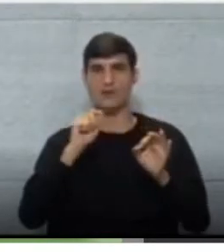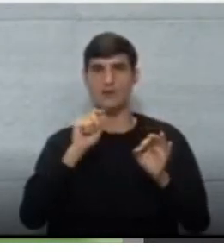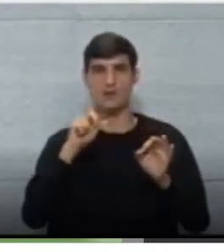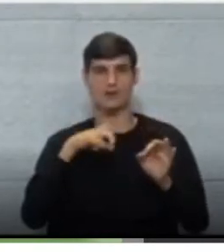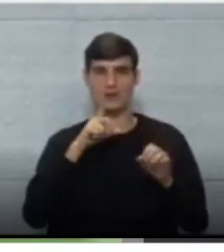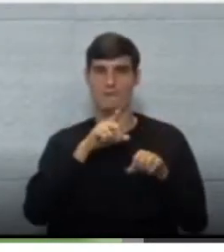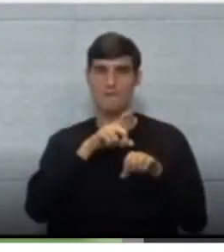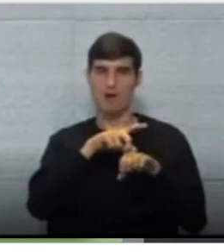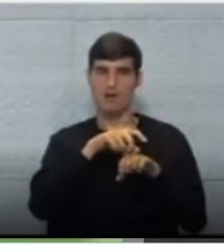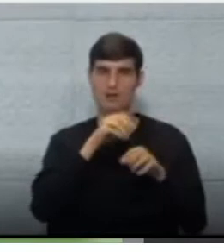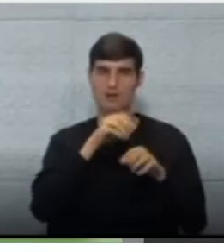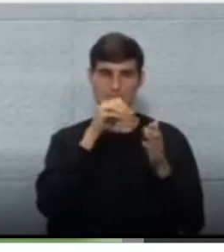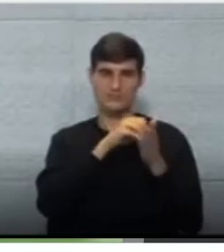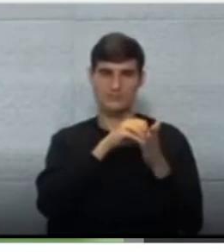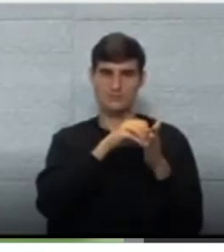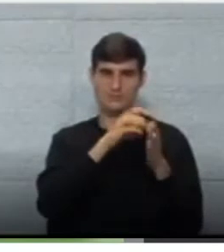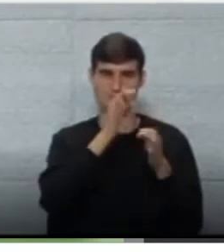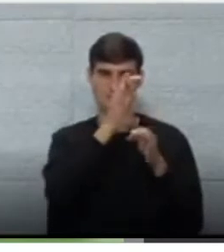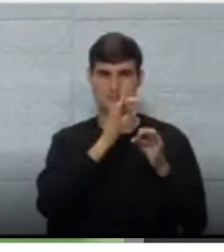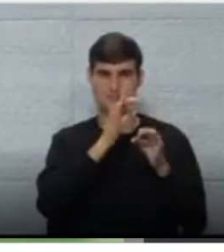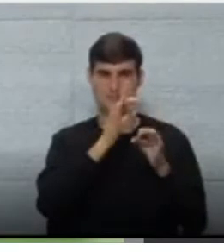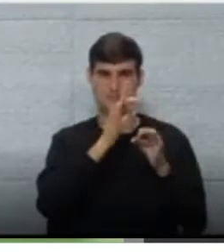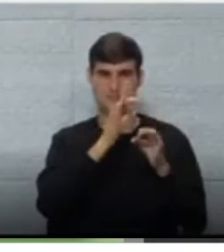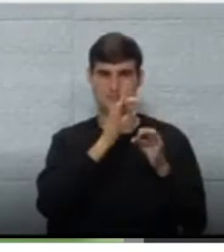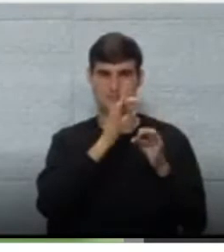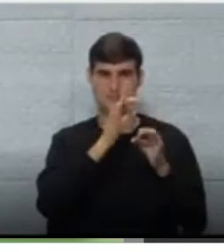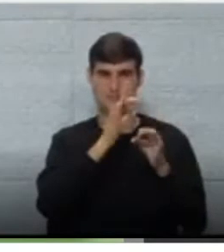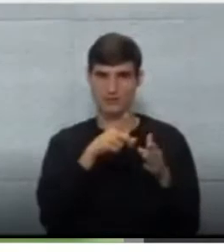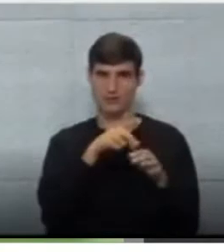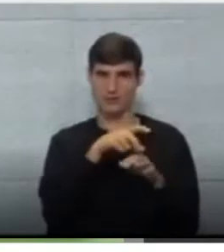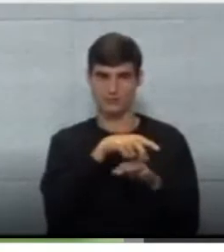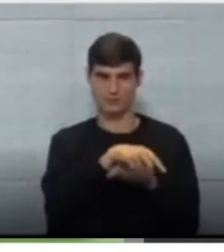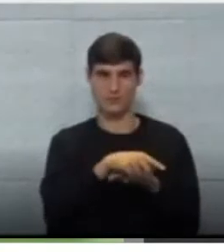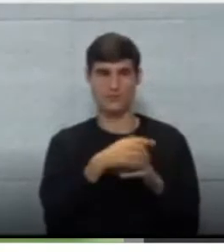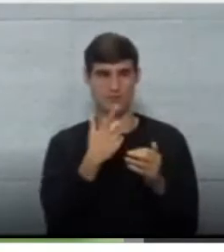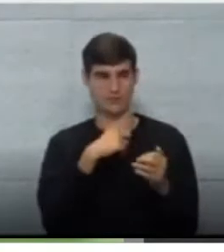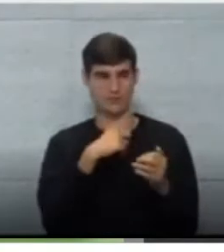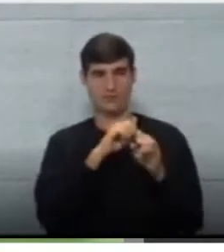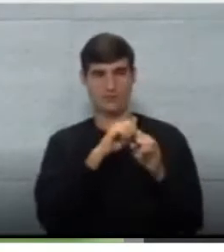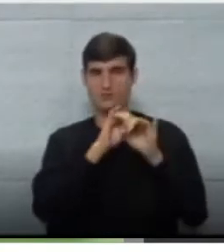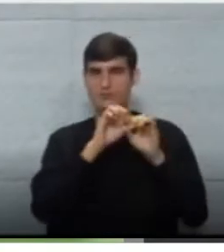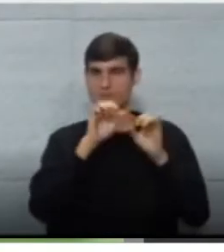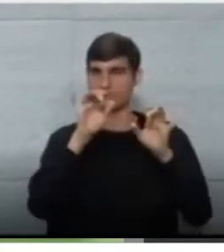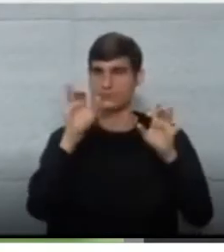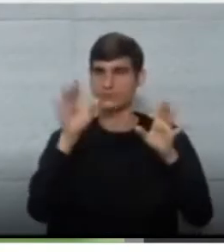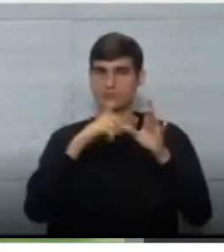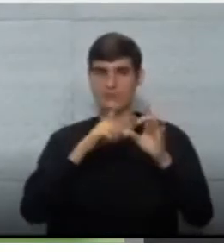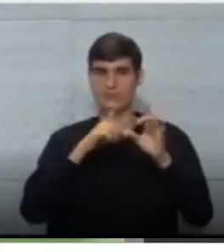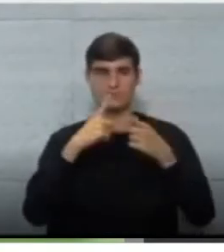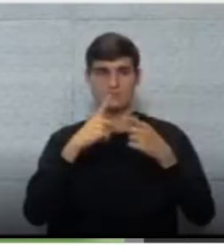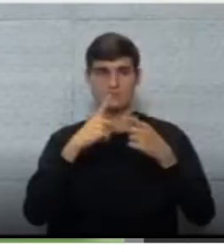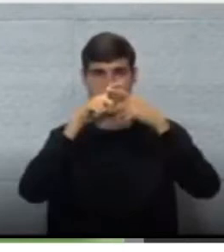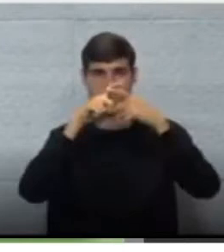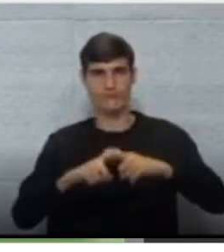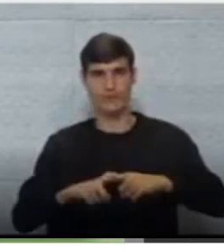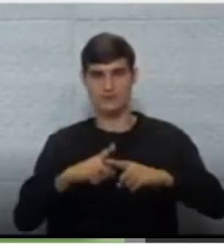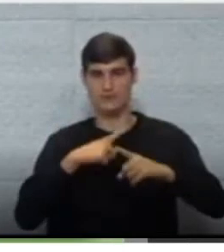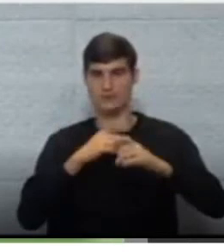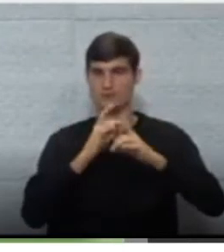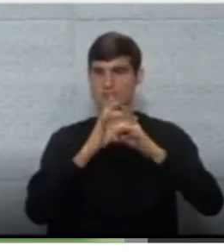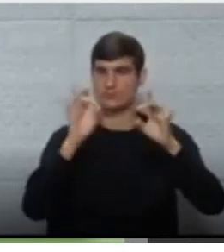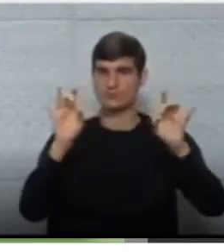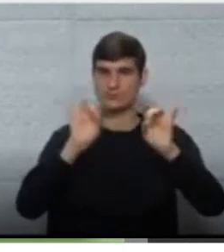ativa no seu metabolismo e, portanto, se multiplicou, se replicou centenas de vezes